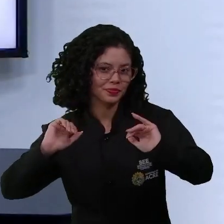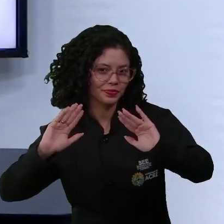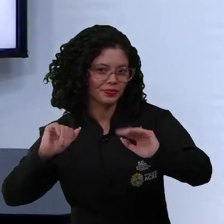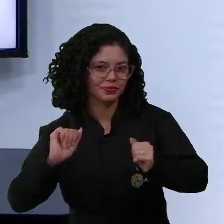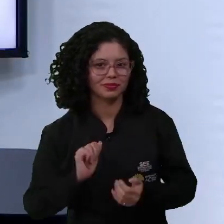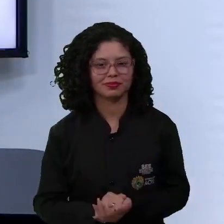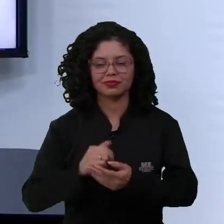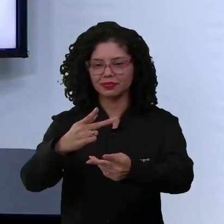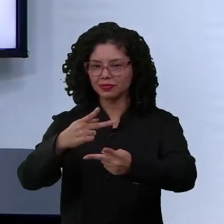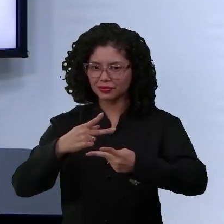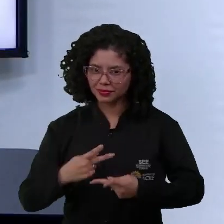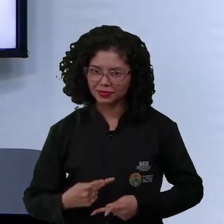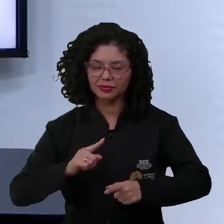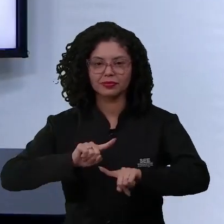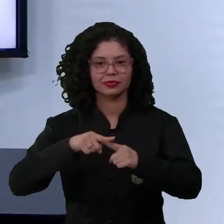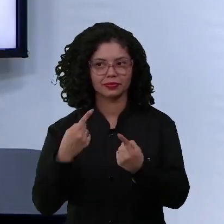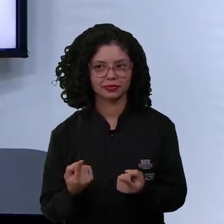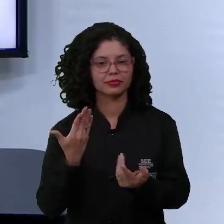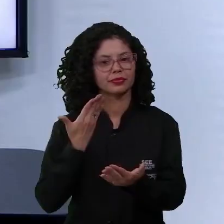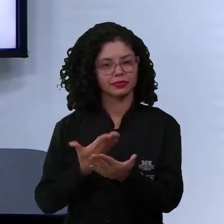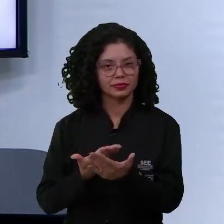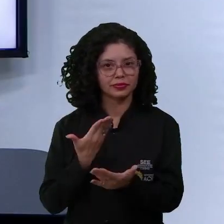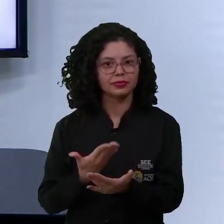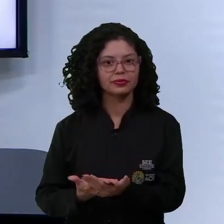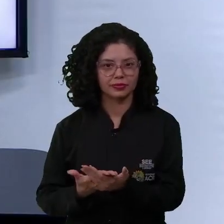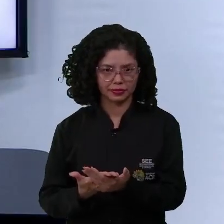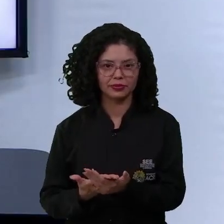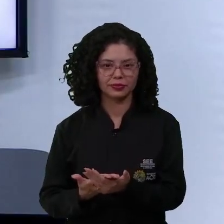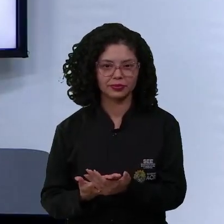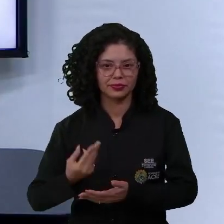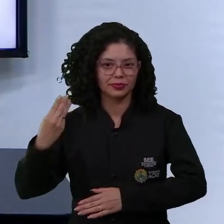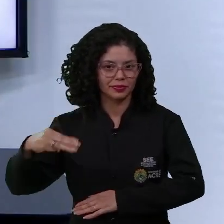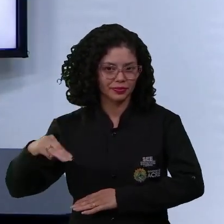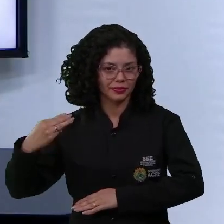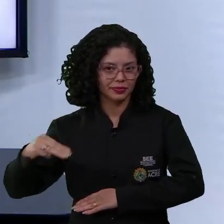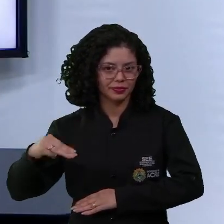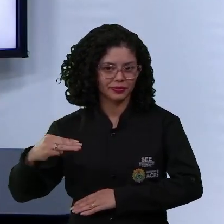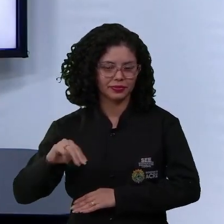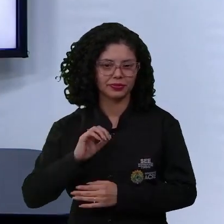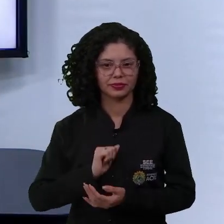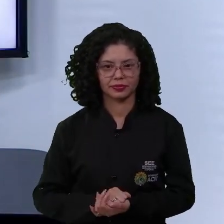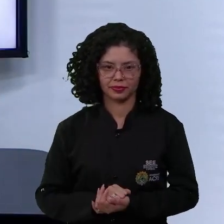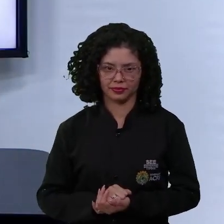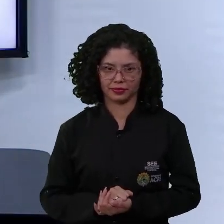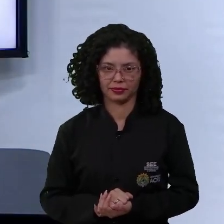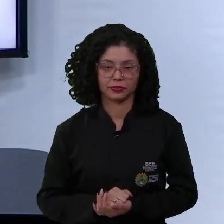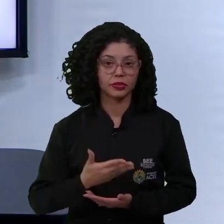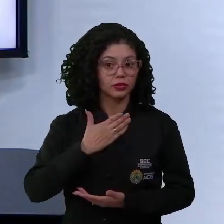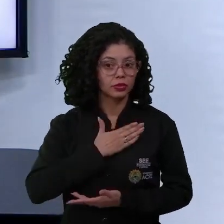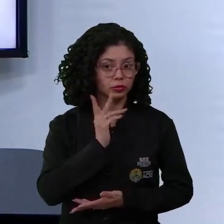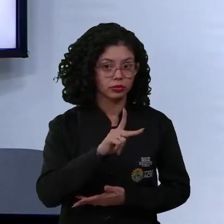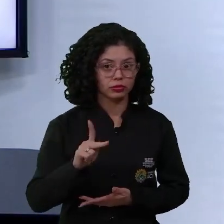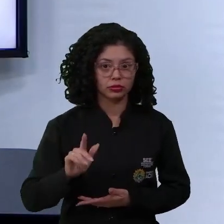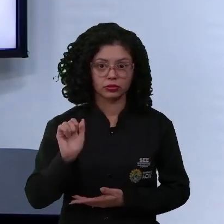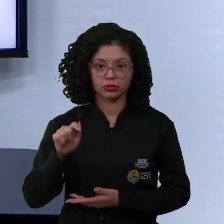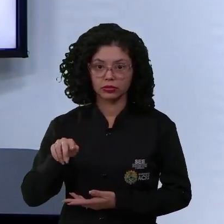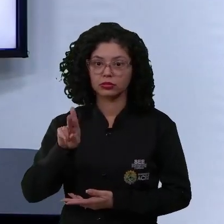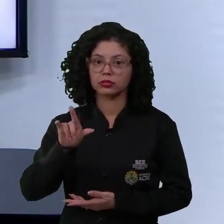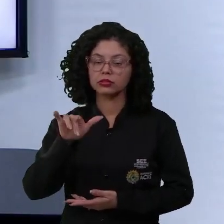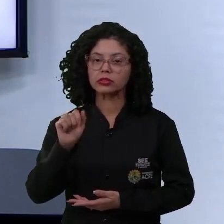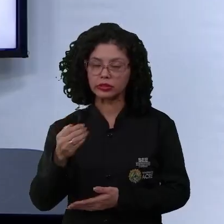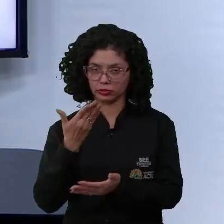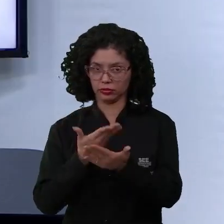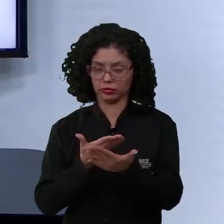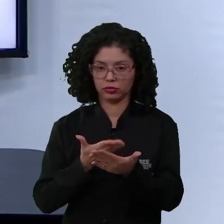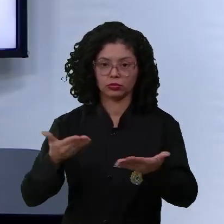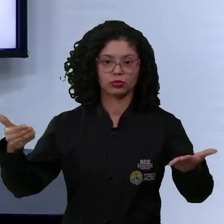Olá, seja muito bem-vindo a mais uma aula de matemática. Eu sou o professor Áquila